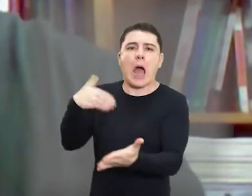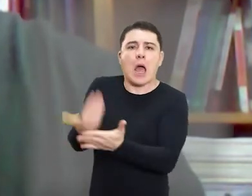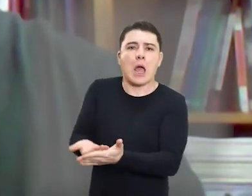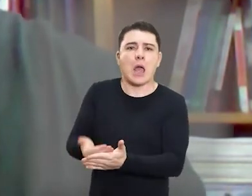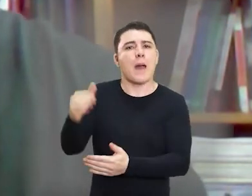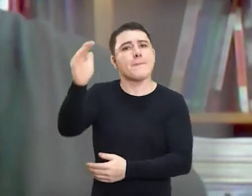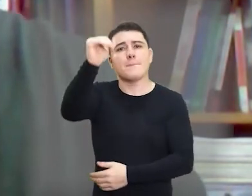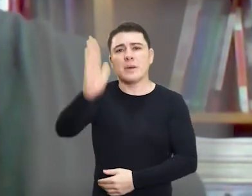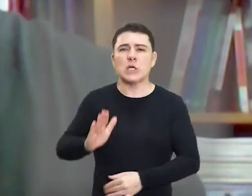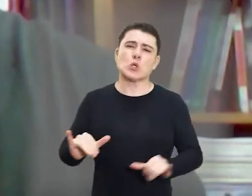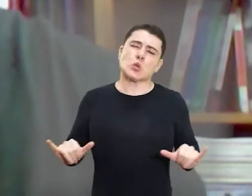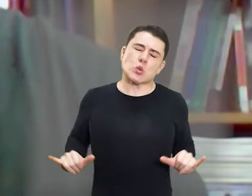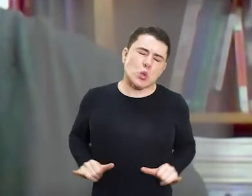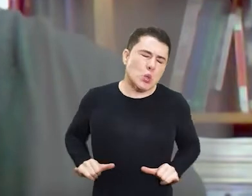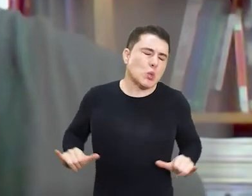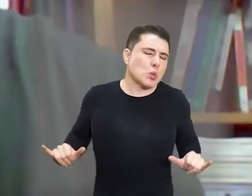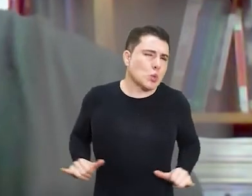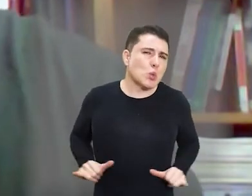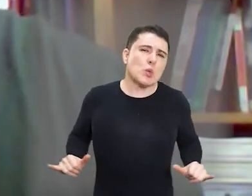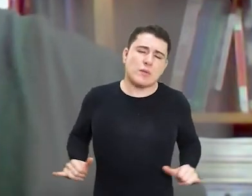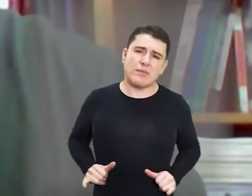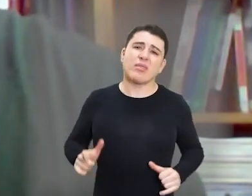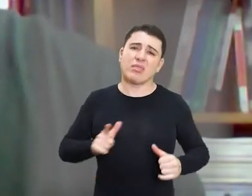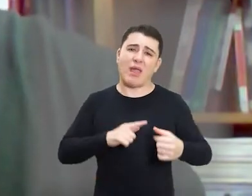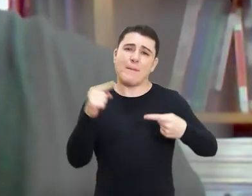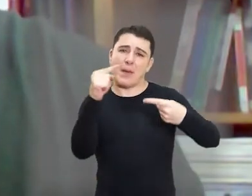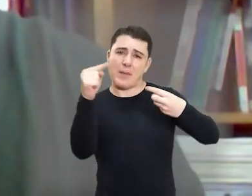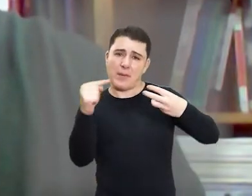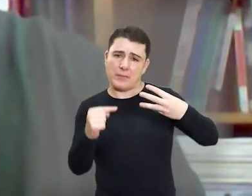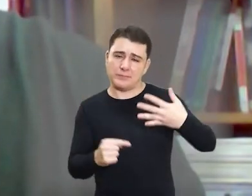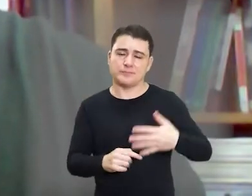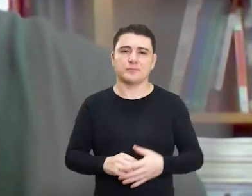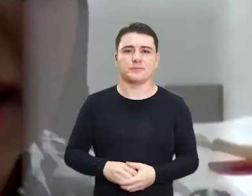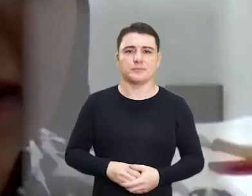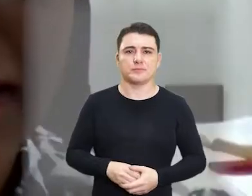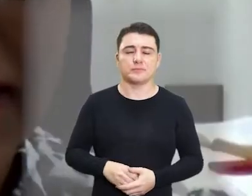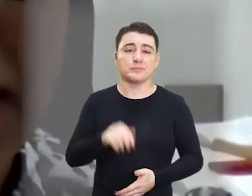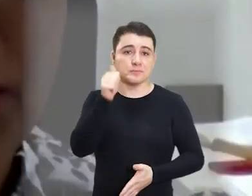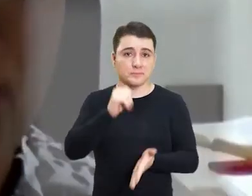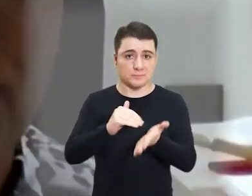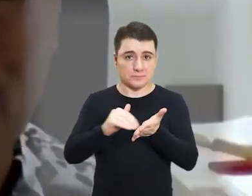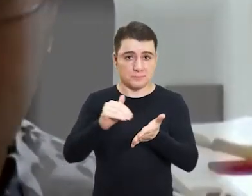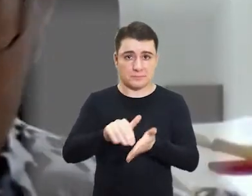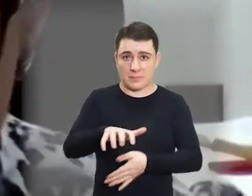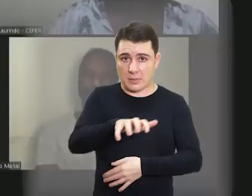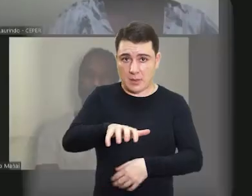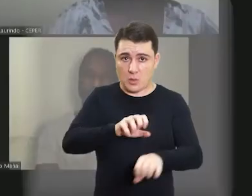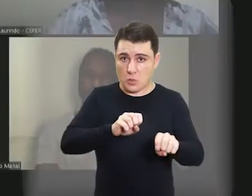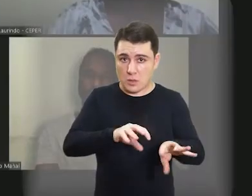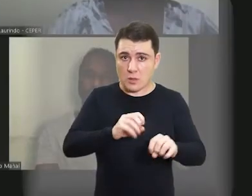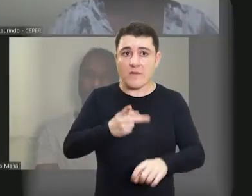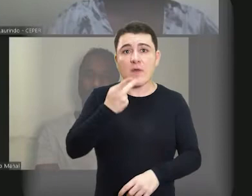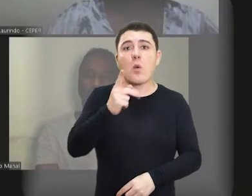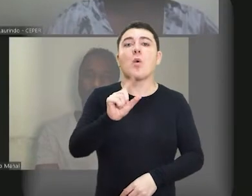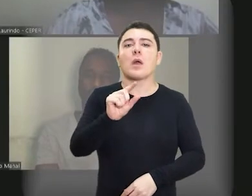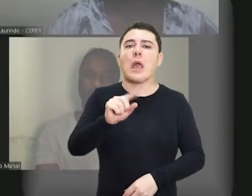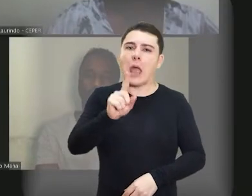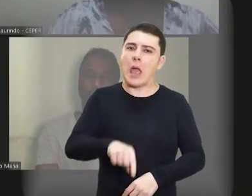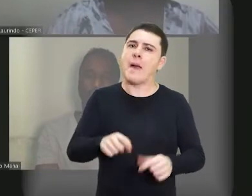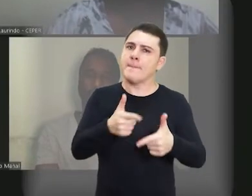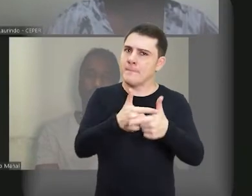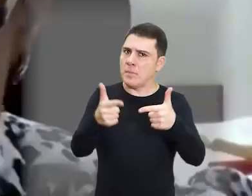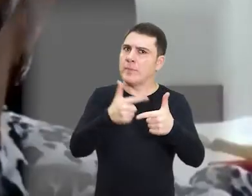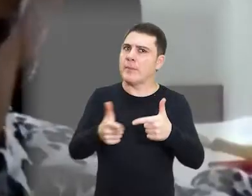hoje o Brasil sofre e passa por essas questões. A secretária municipal de Educação